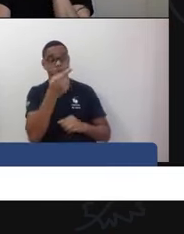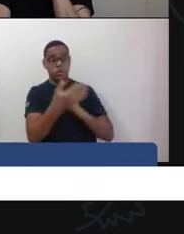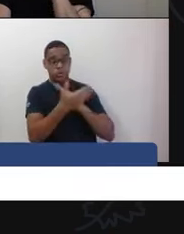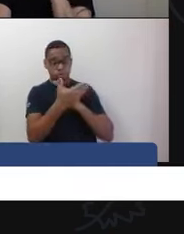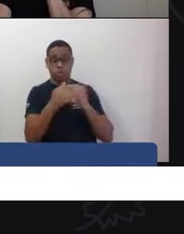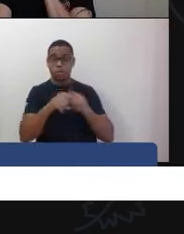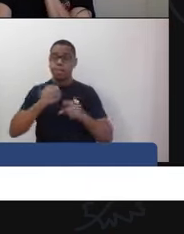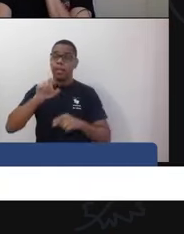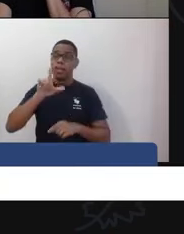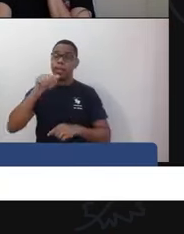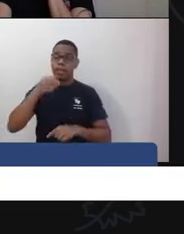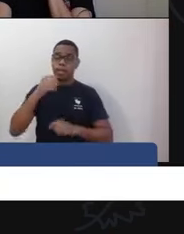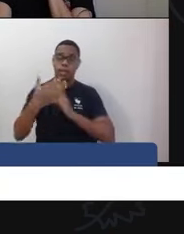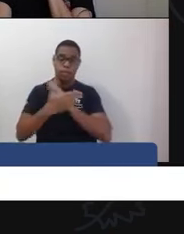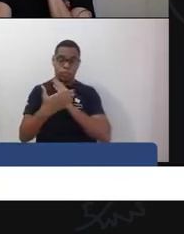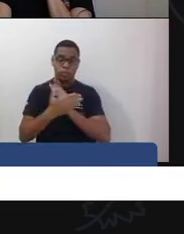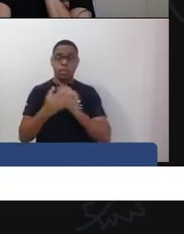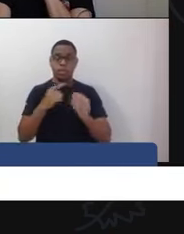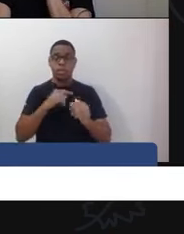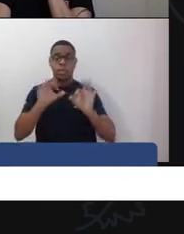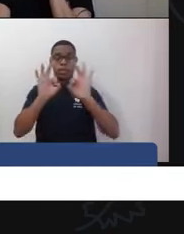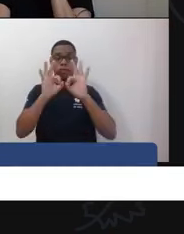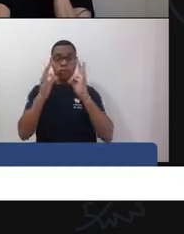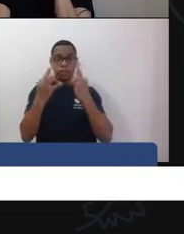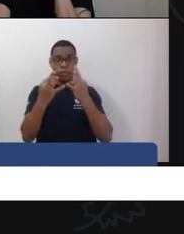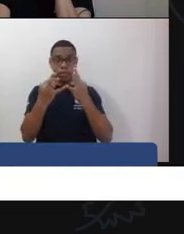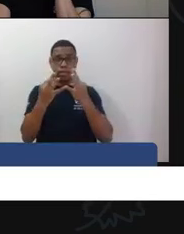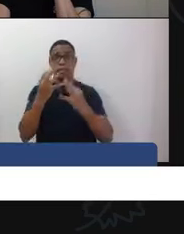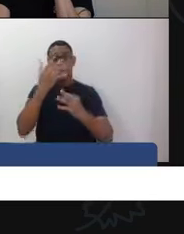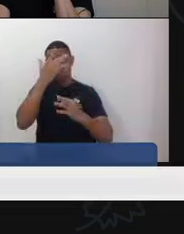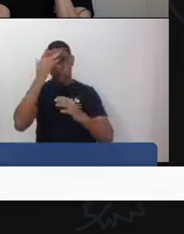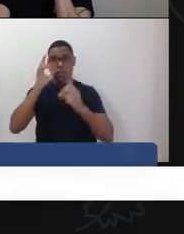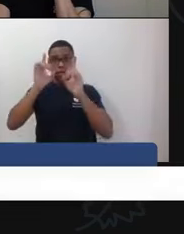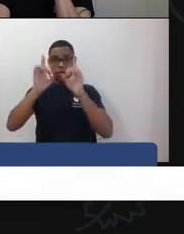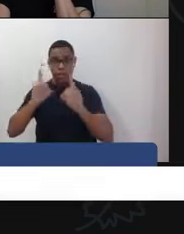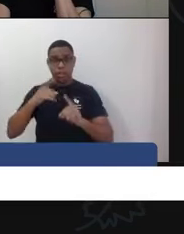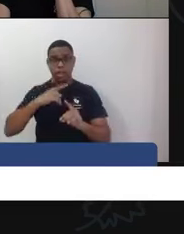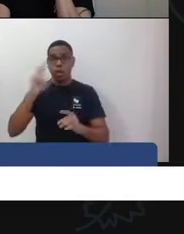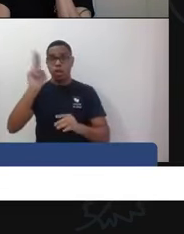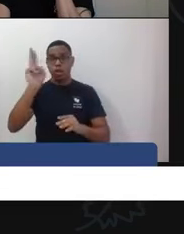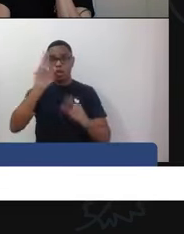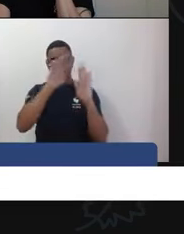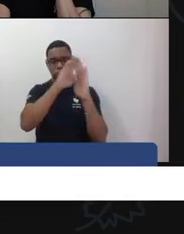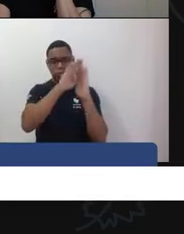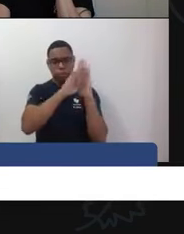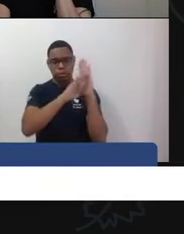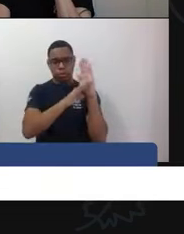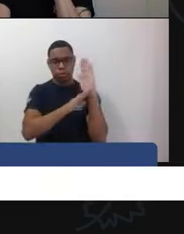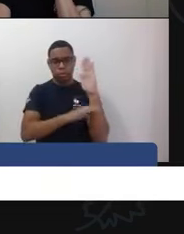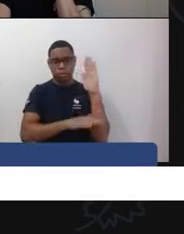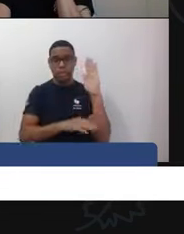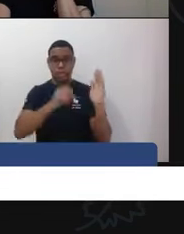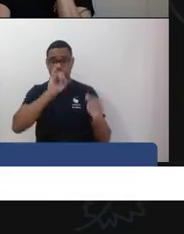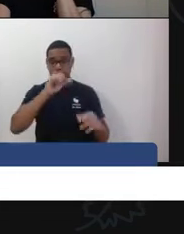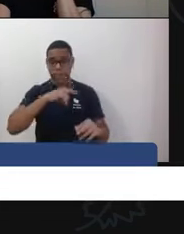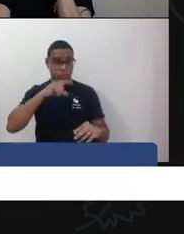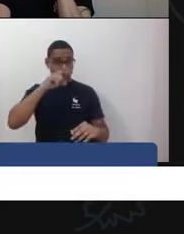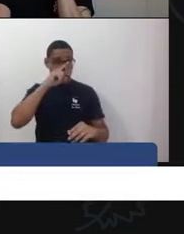uma lista de famílias com familiares com deficiência em situação de vulnerabilidade ou